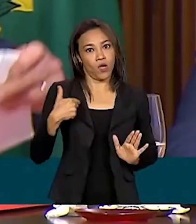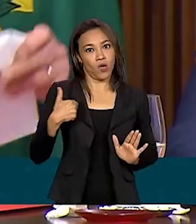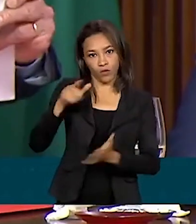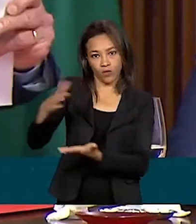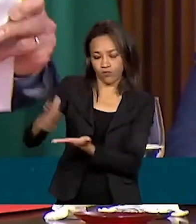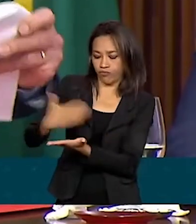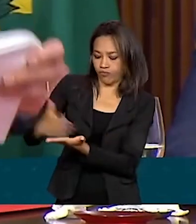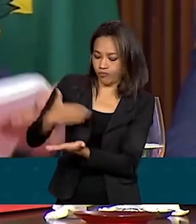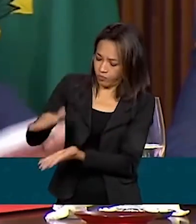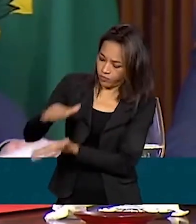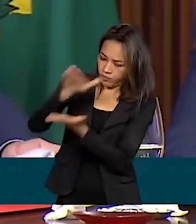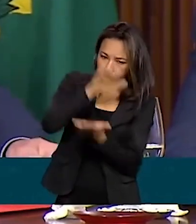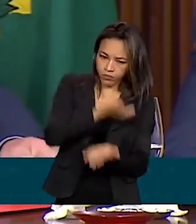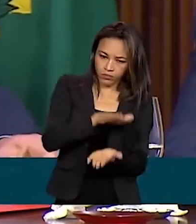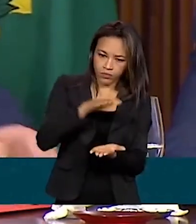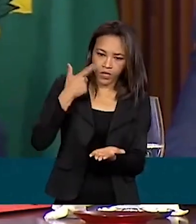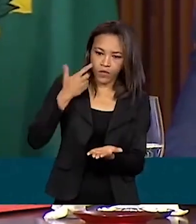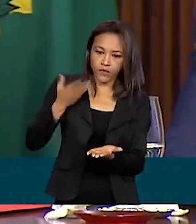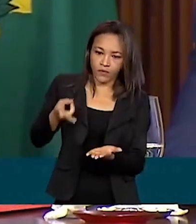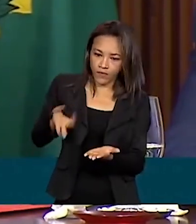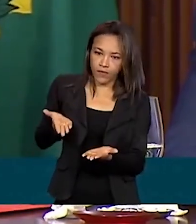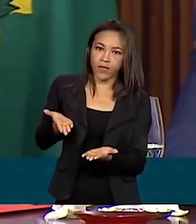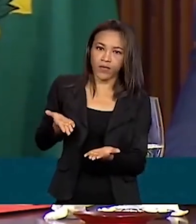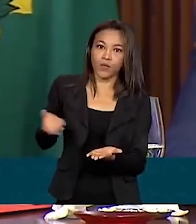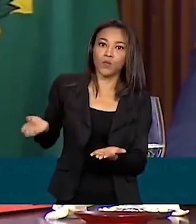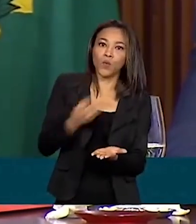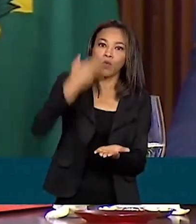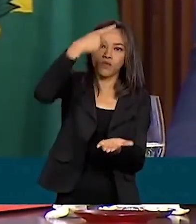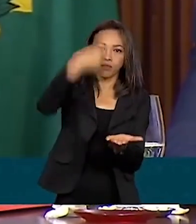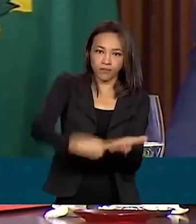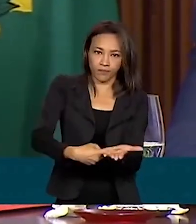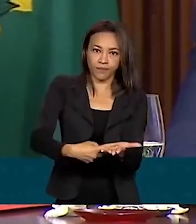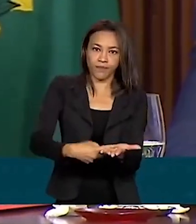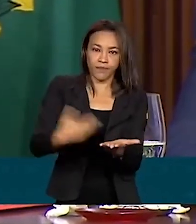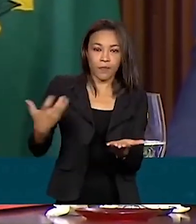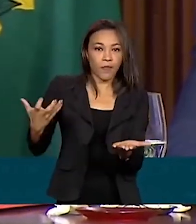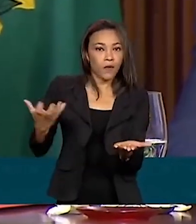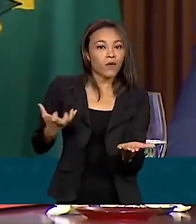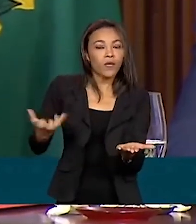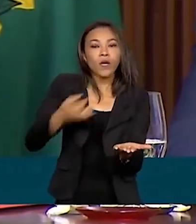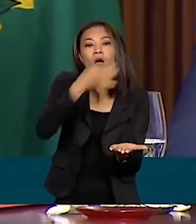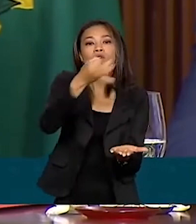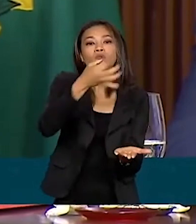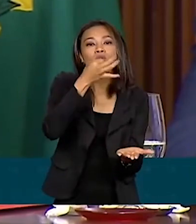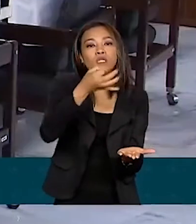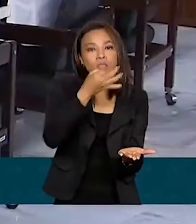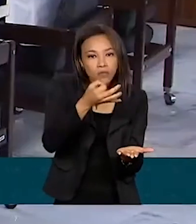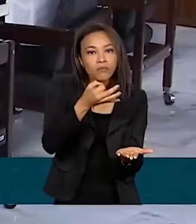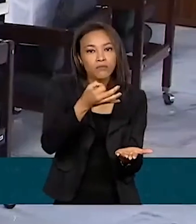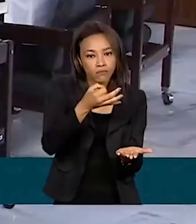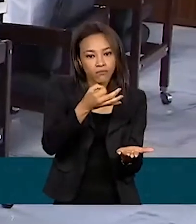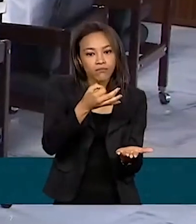também vejo eixos do novo pacto, ou seja, eu queria até sugerir